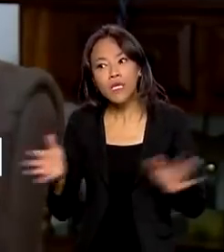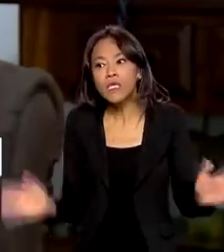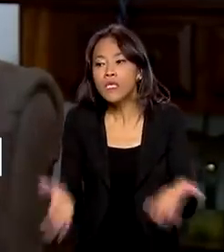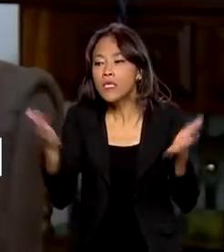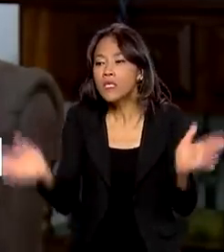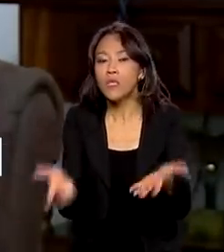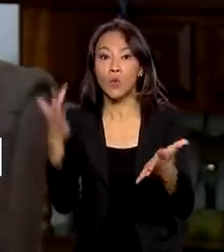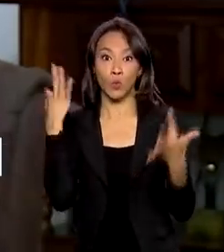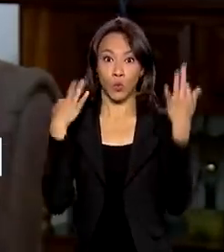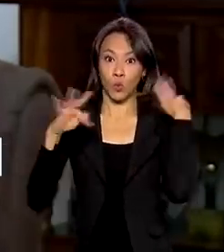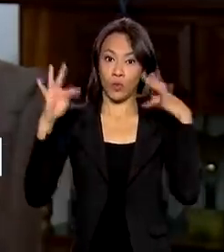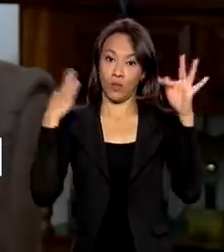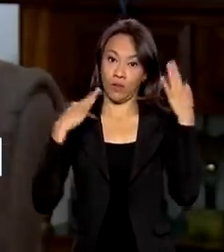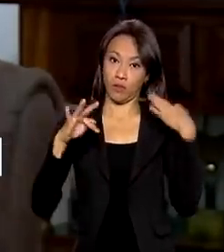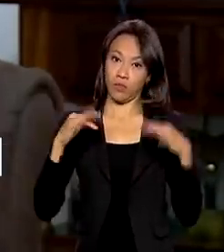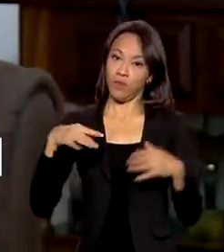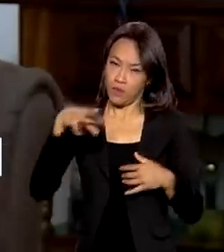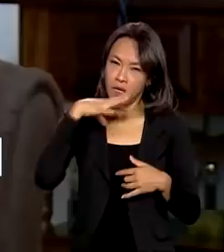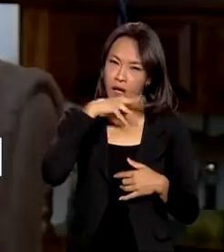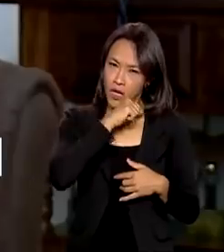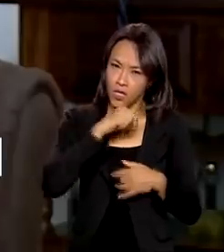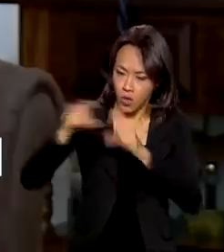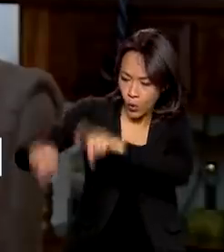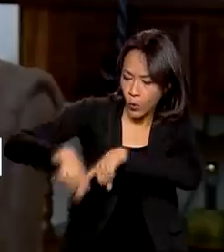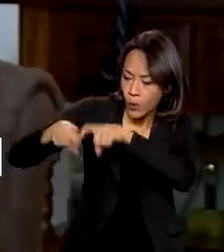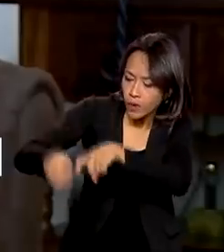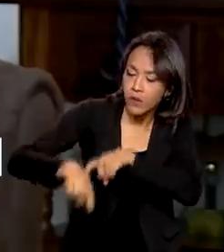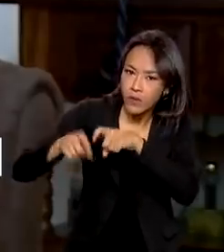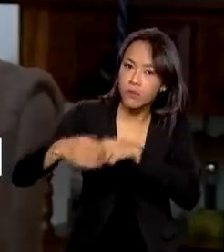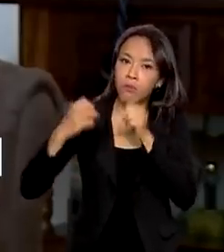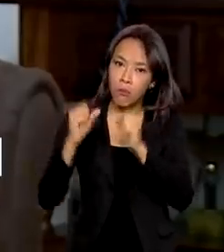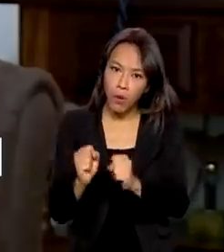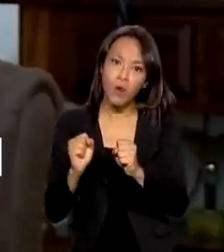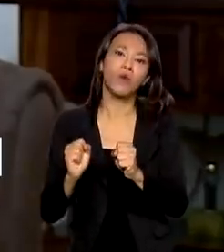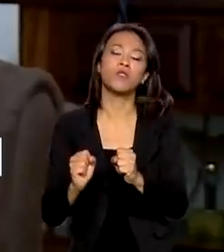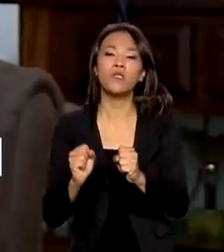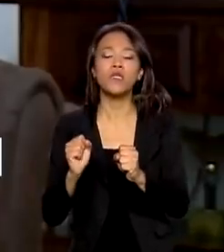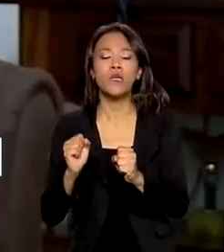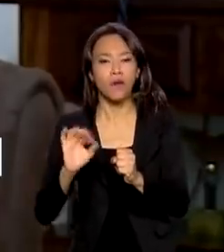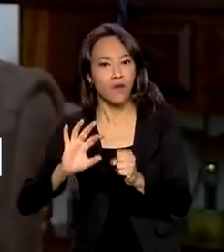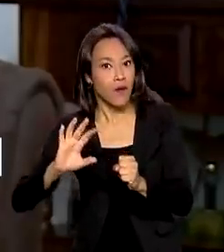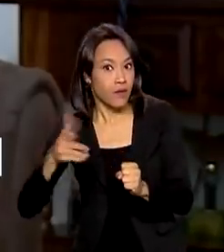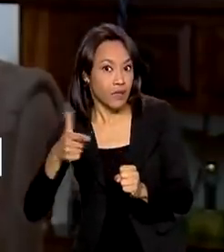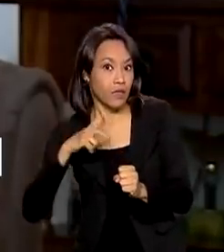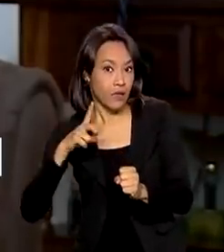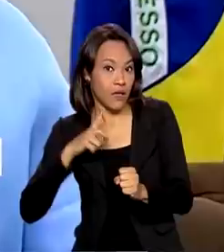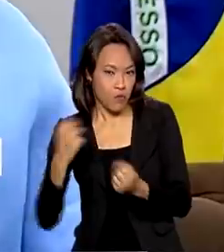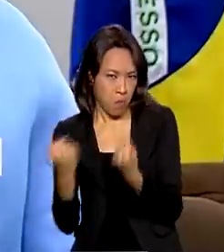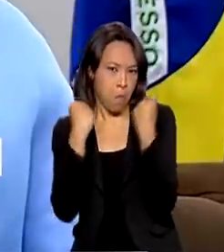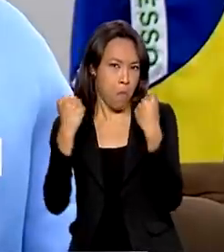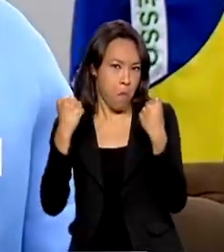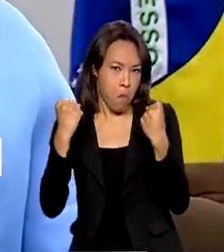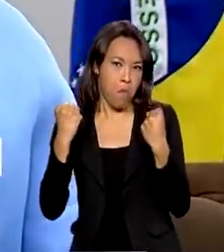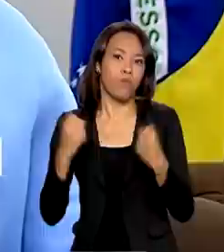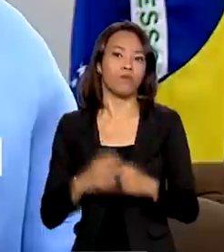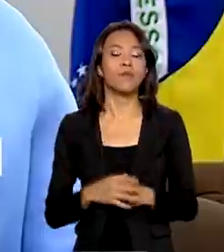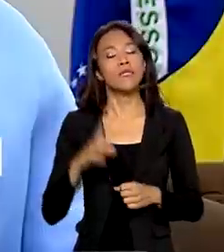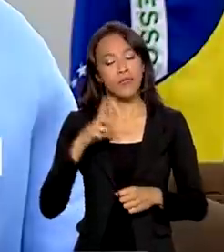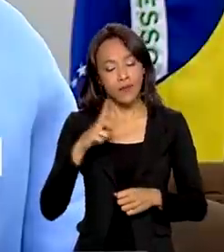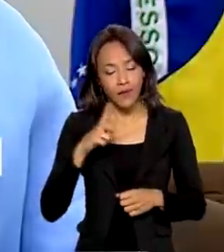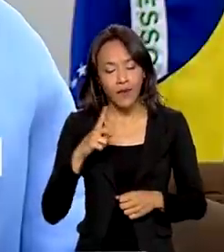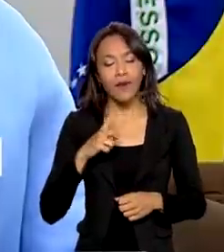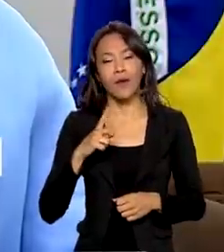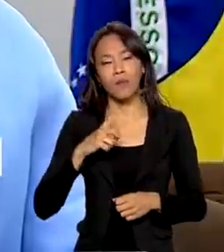turismo doméstico a senhora acredita que o turismo Rural pode fazer parte desse processo a gente tem potencial para turismo rural no país muito Nós